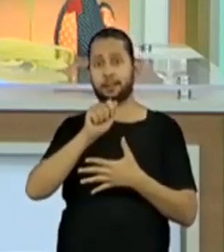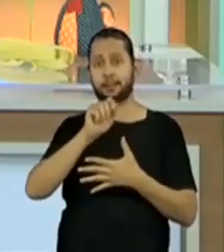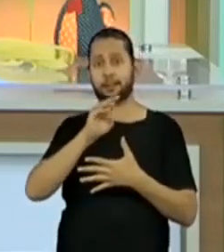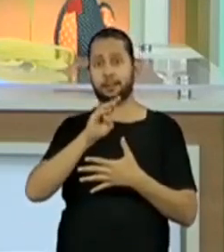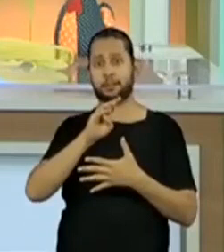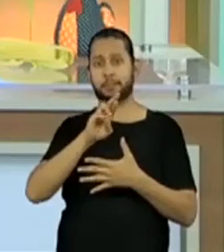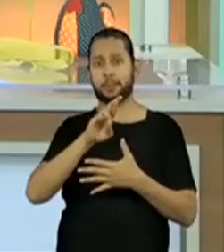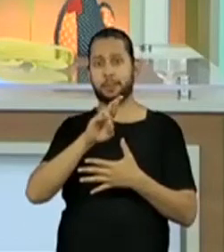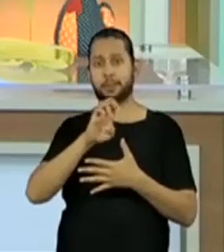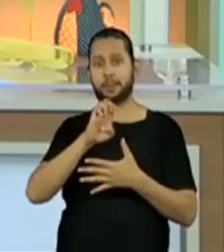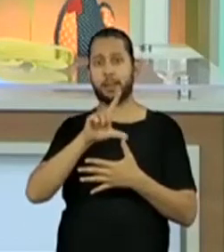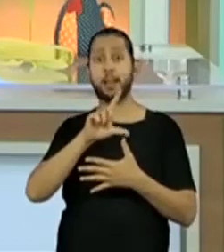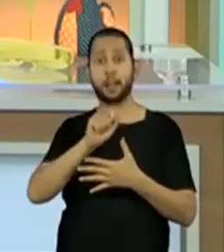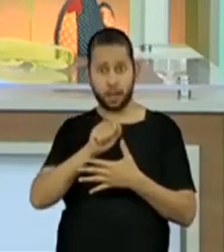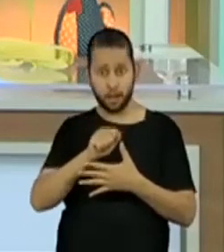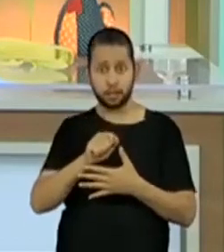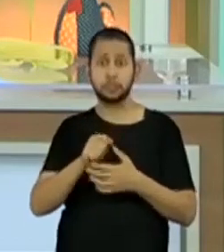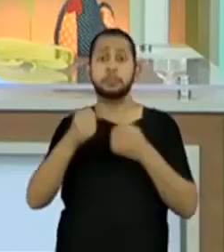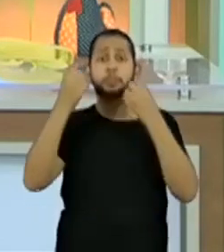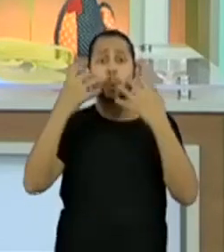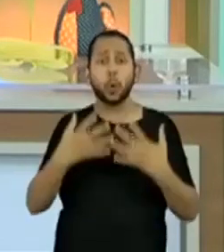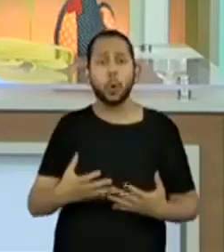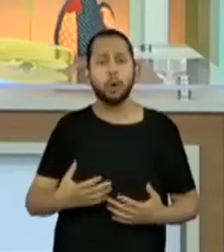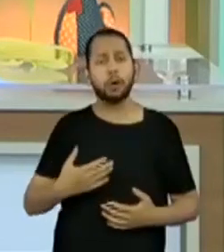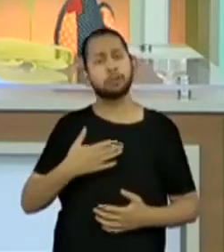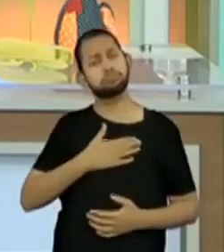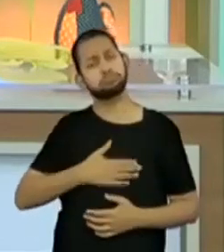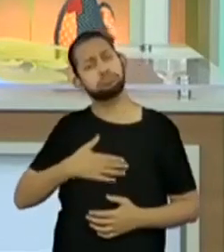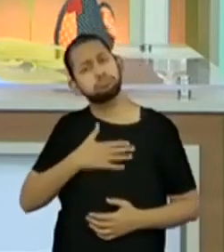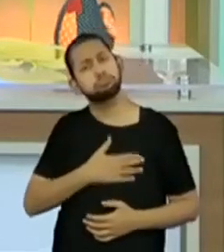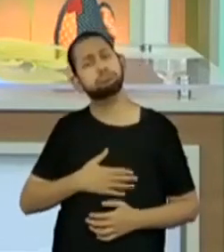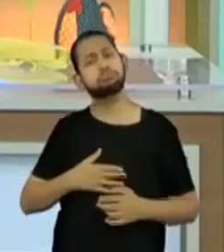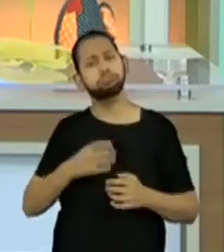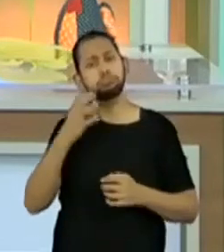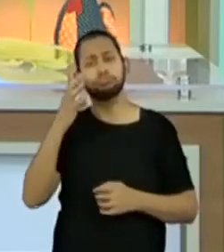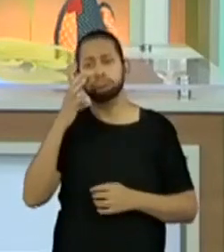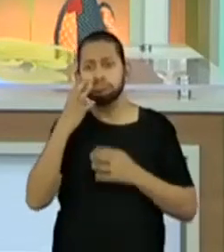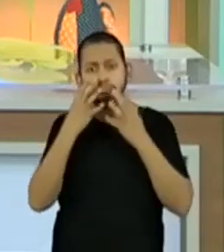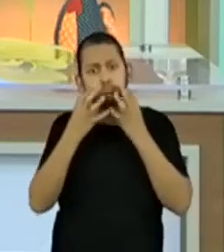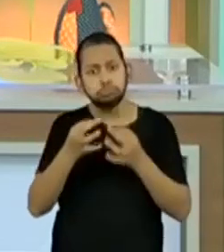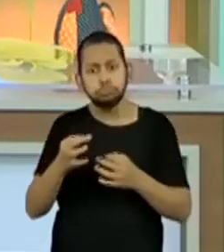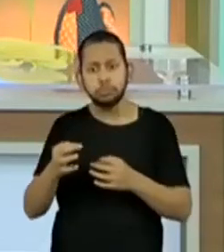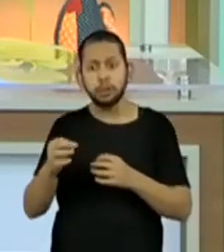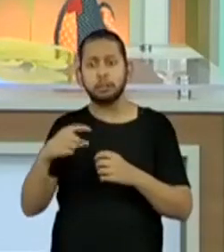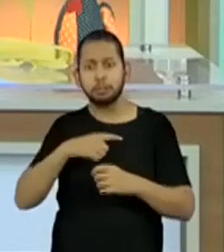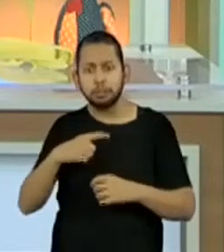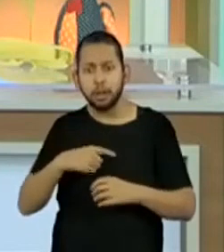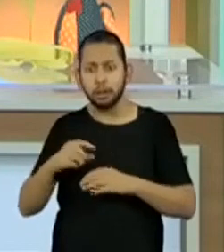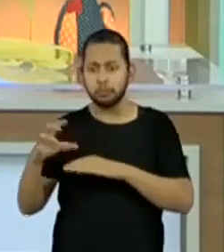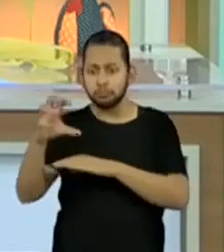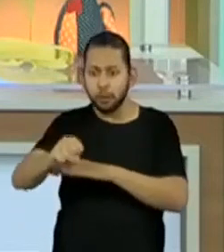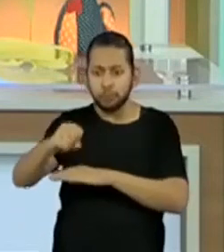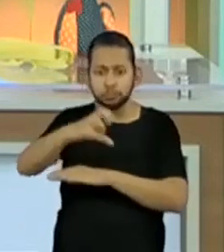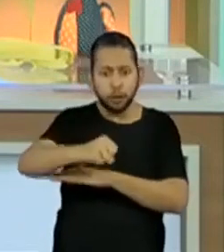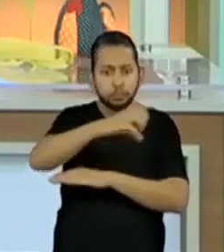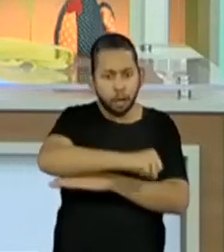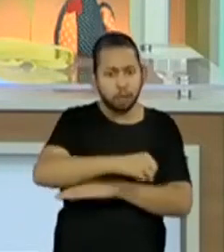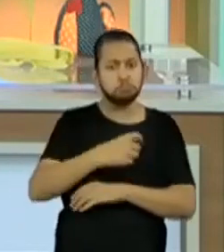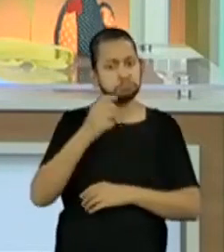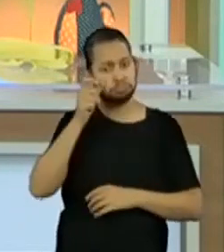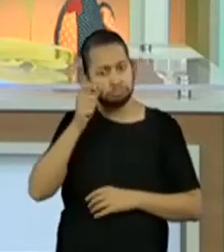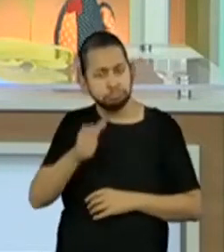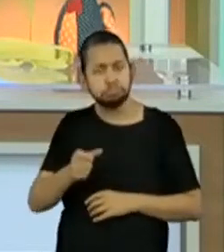de Queiroz, diz que adorou conhecer mais sobre cadeias alimentares. Muito obrigado